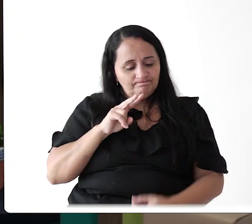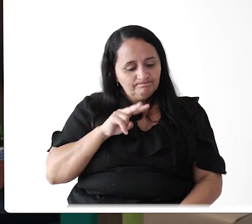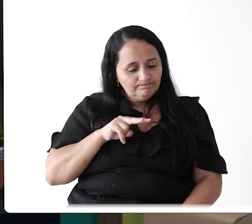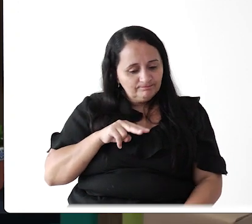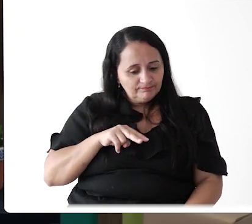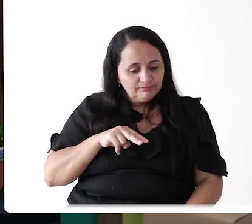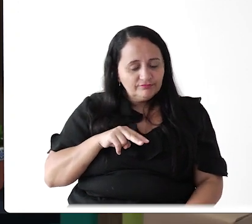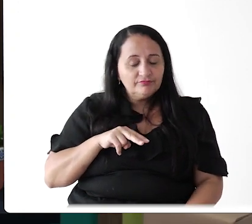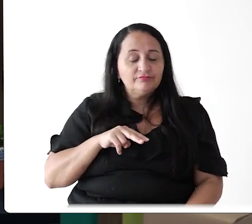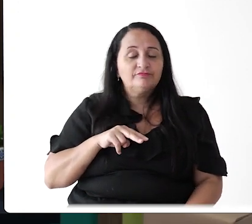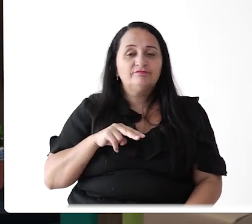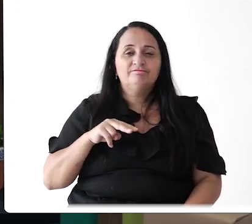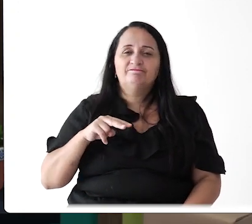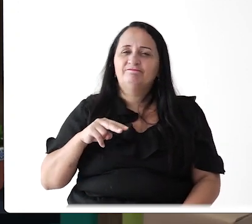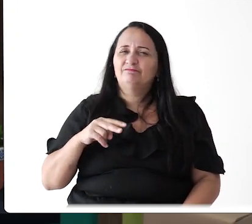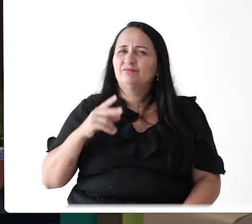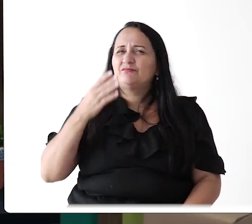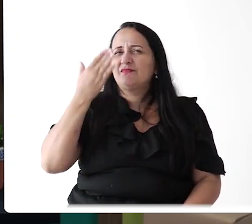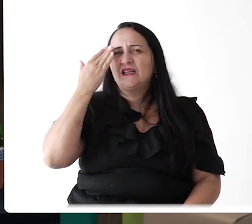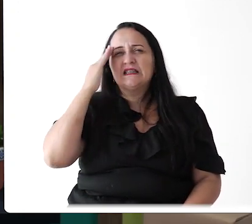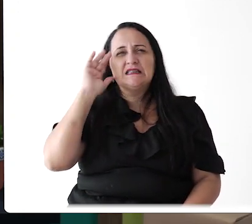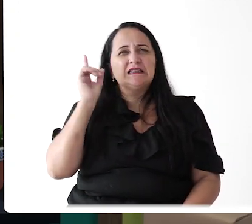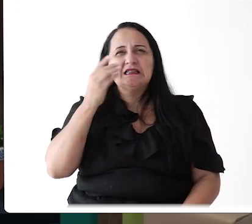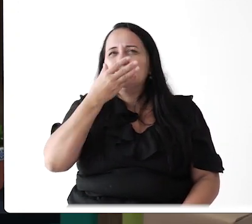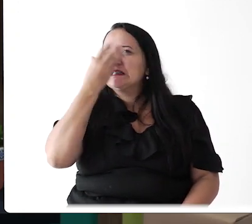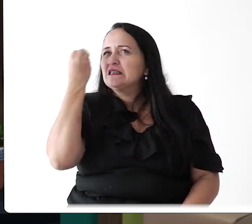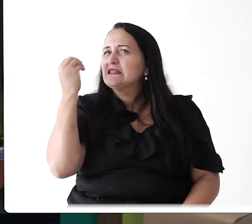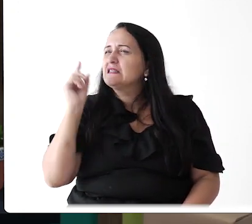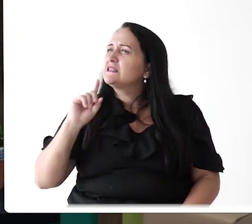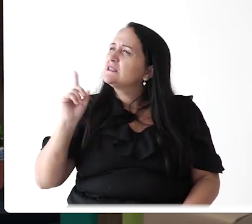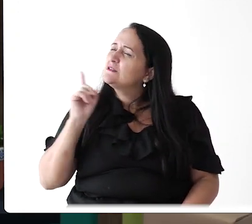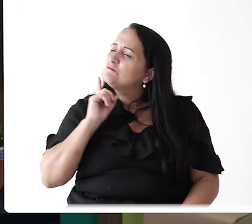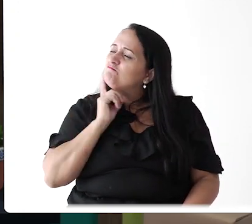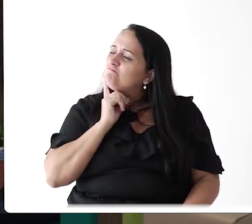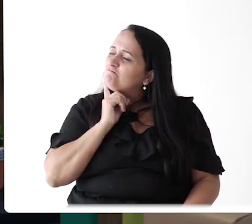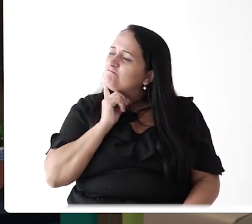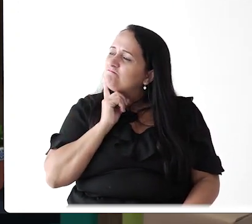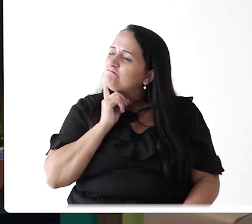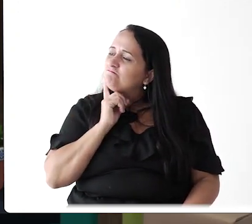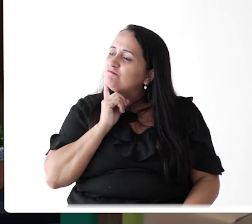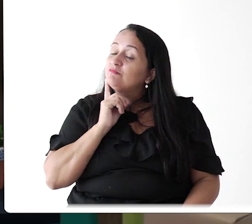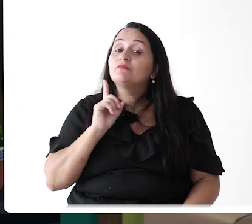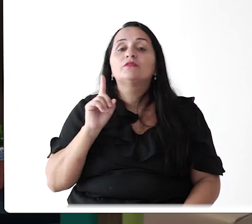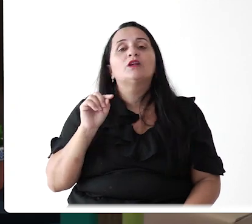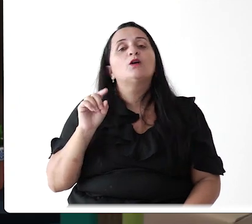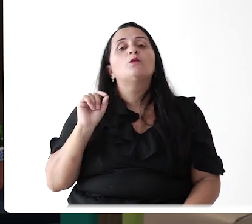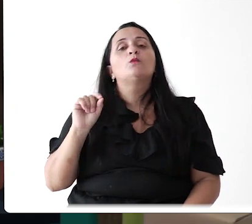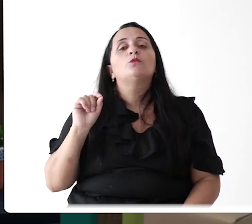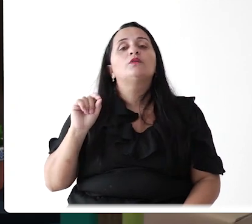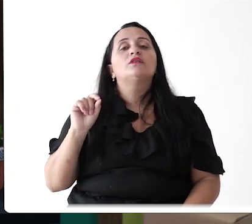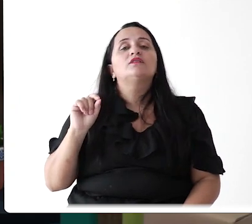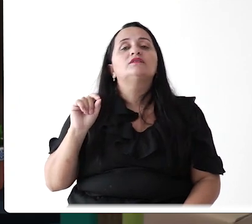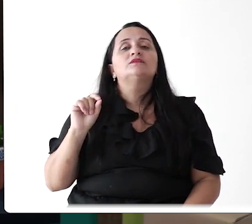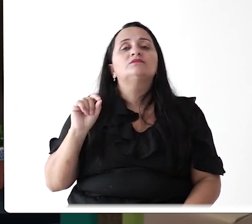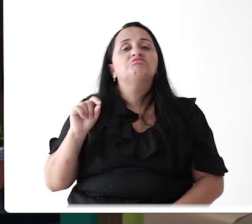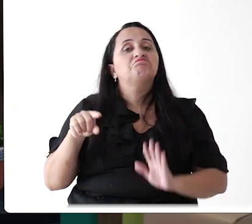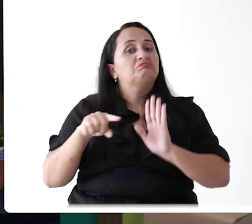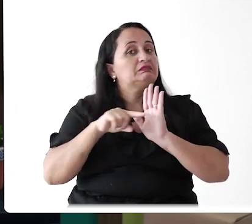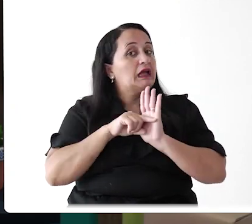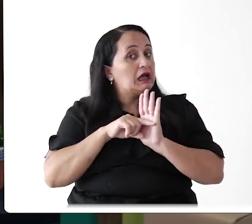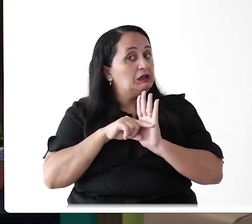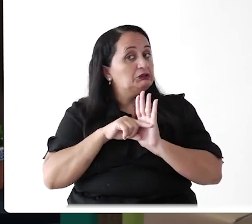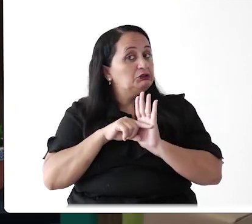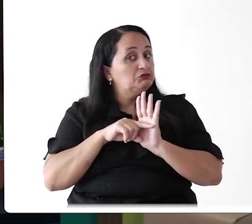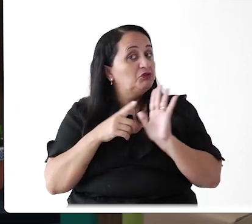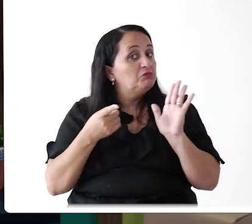que não se esqueça é uma frase que é com a intencionalidade